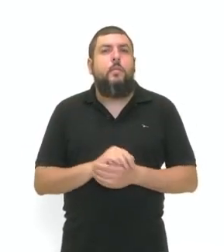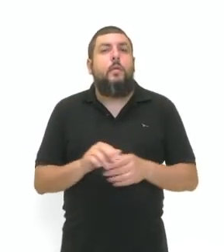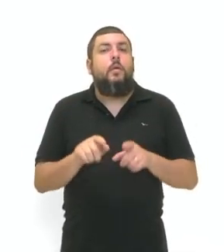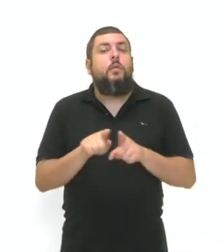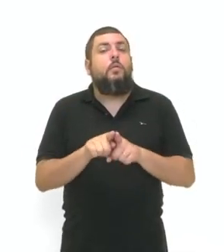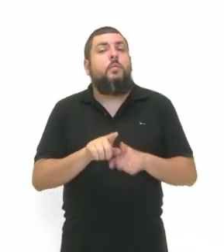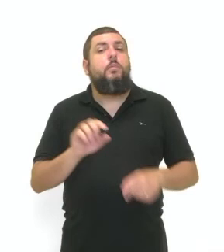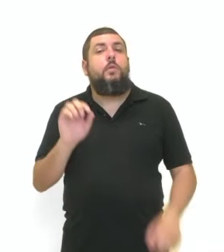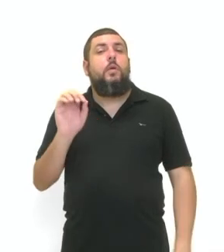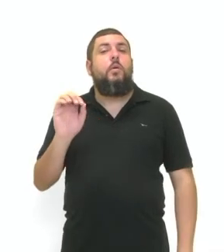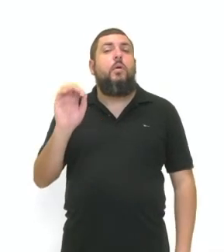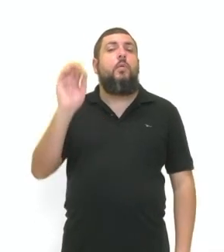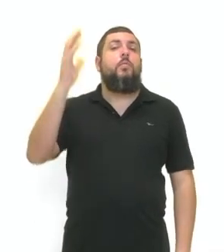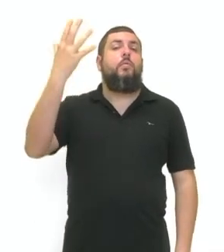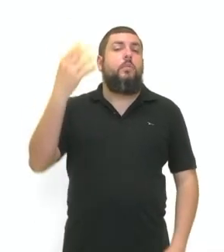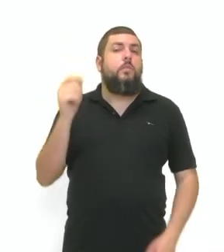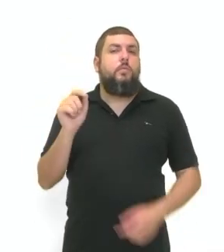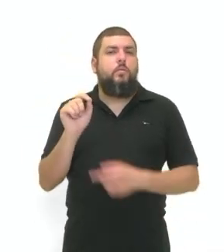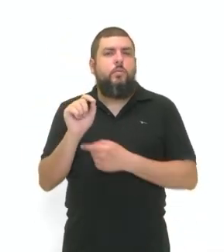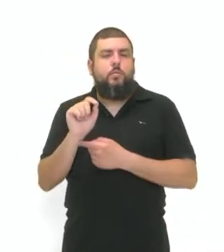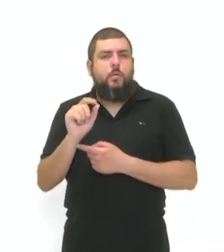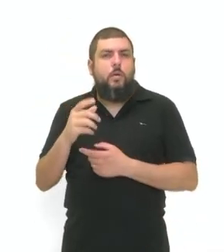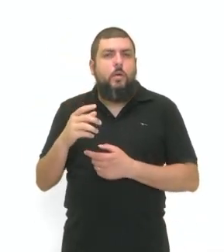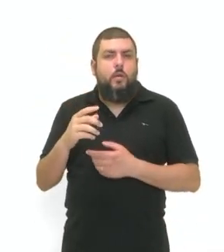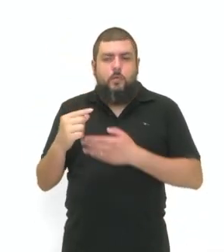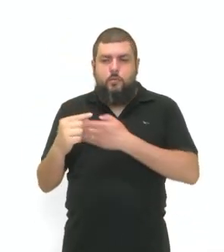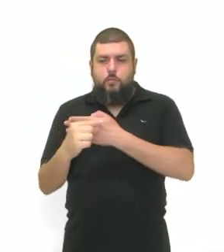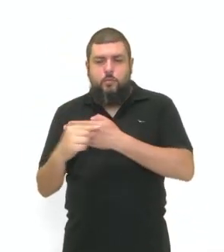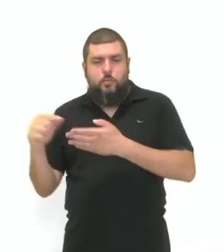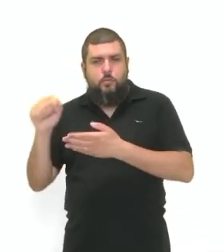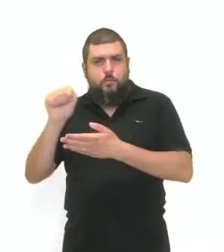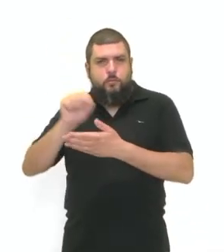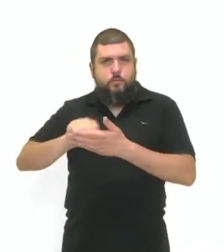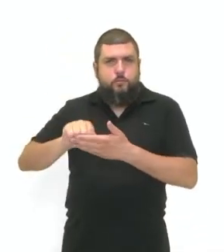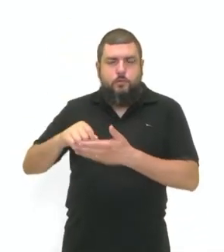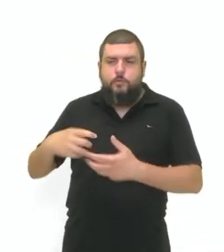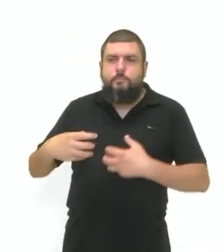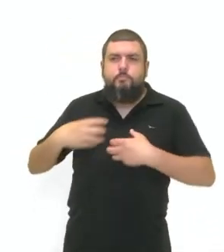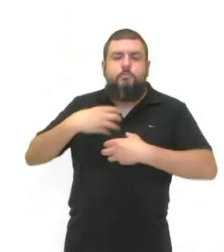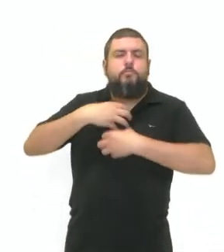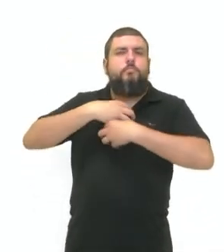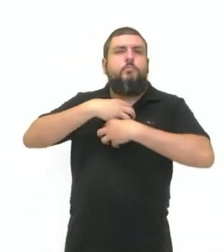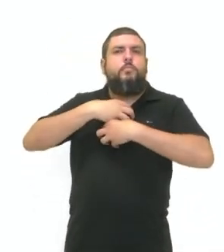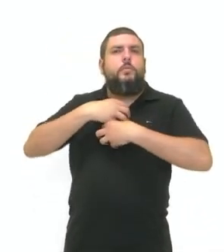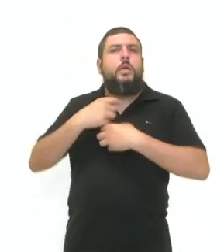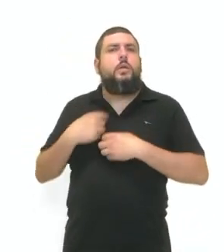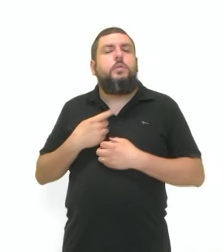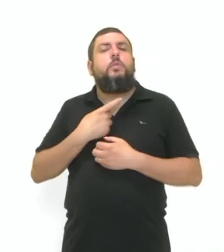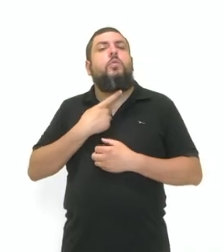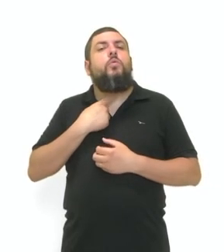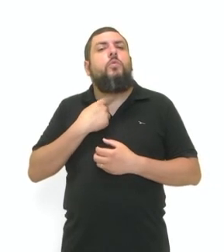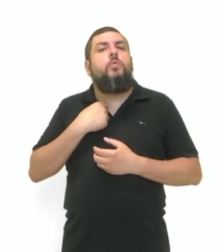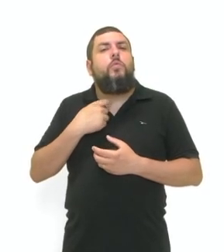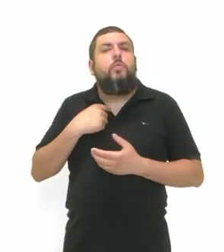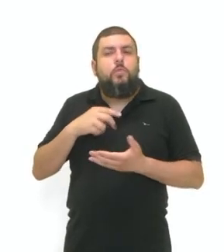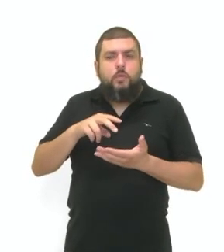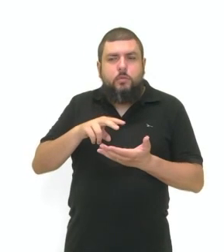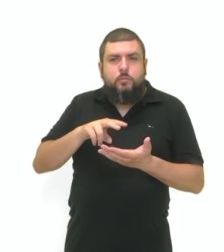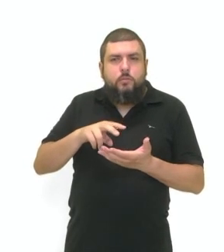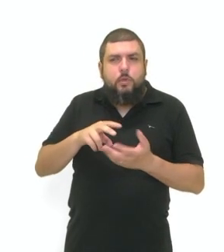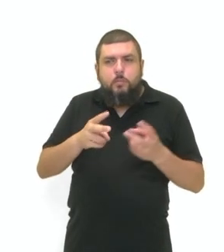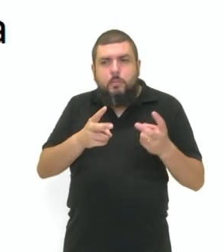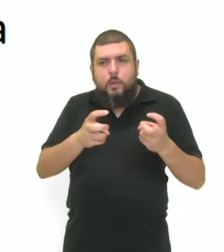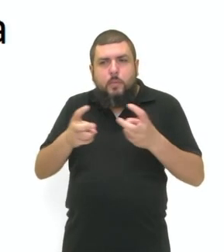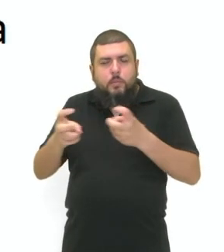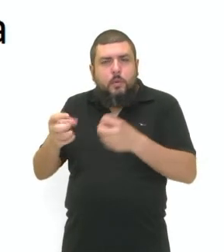alguma razão, despertou então nele, no cronista, esta vontade de traduzir os sentimentos e percepções.